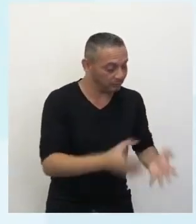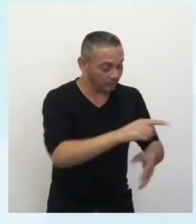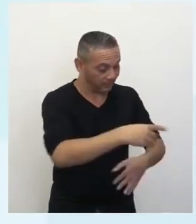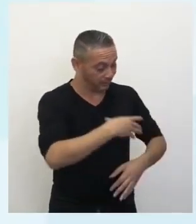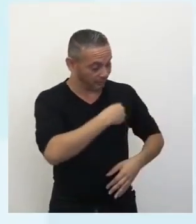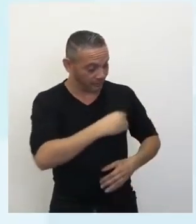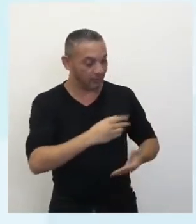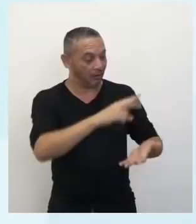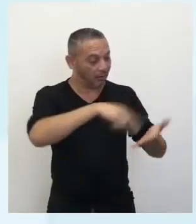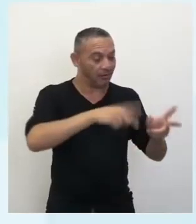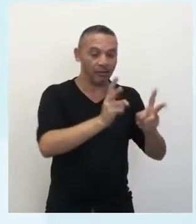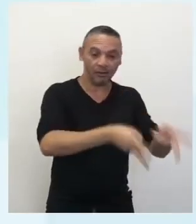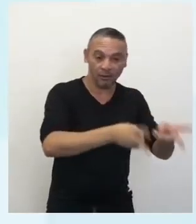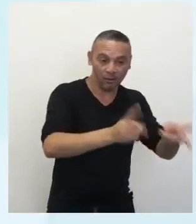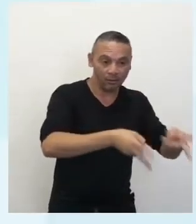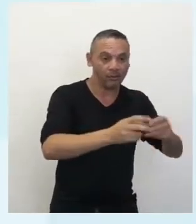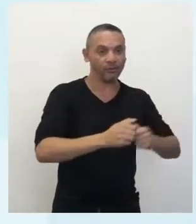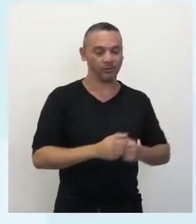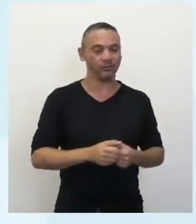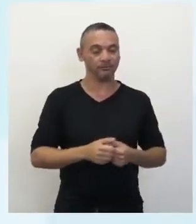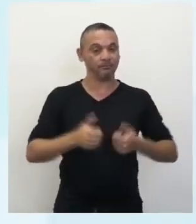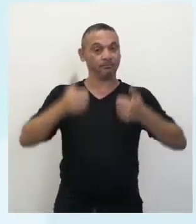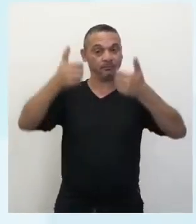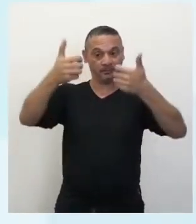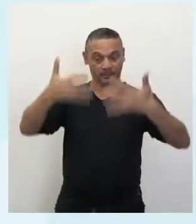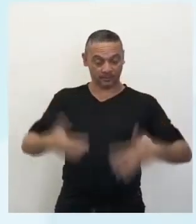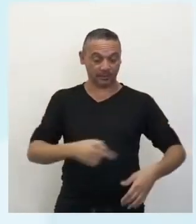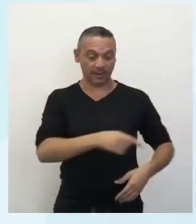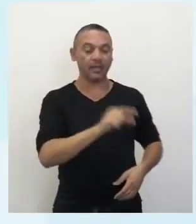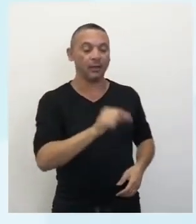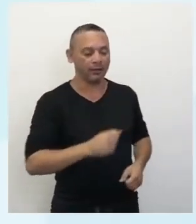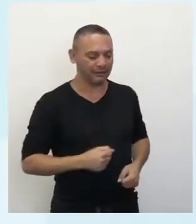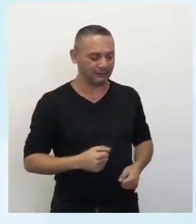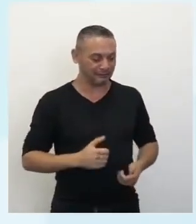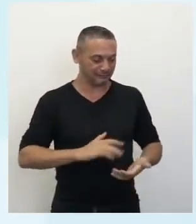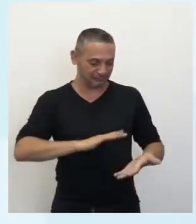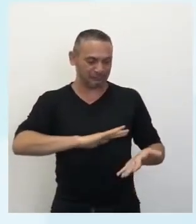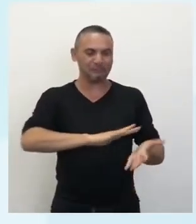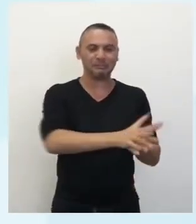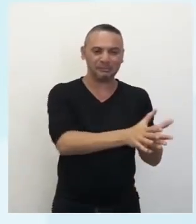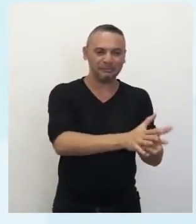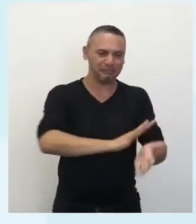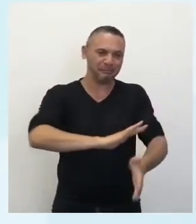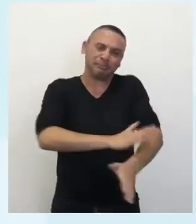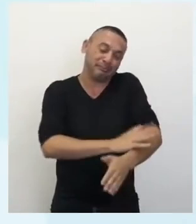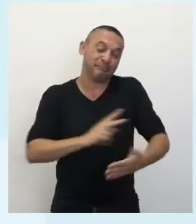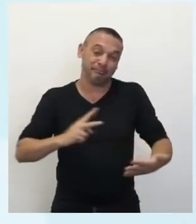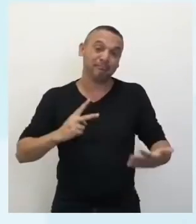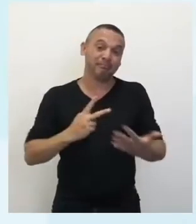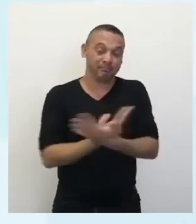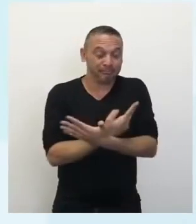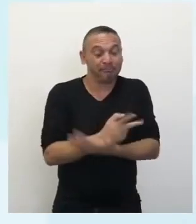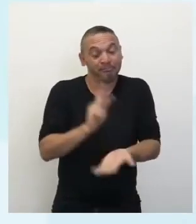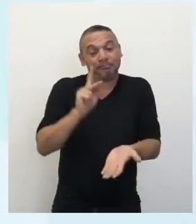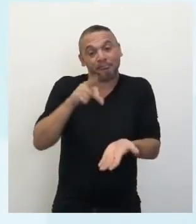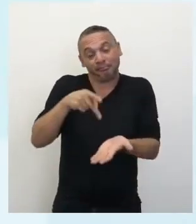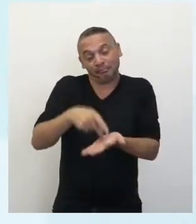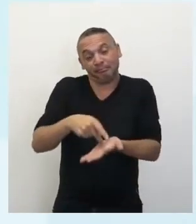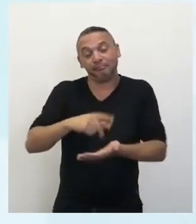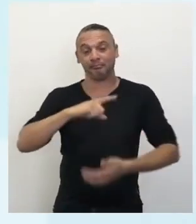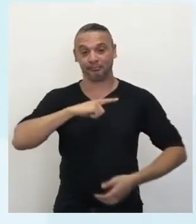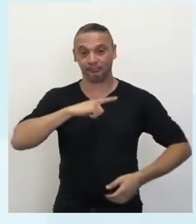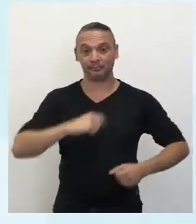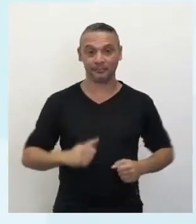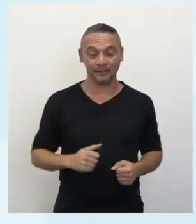trabalho de Adriel. Expliquei a ele que o preconceito, infelizmente, acontece no